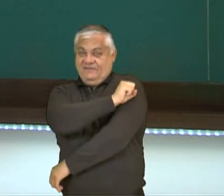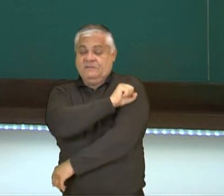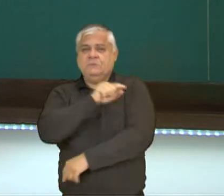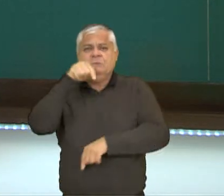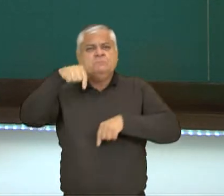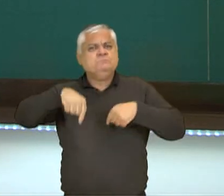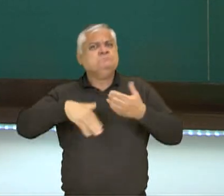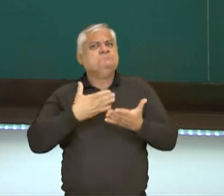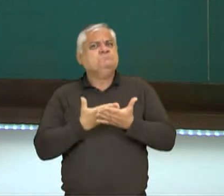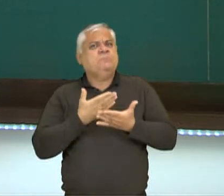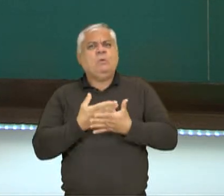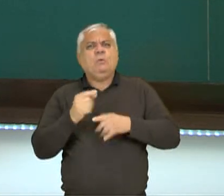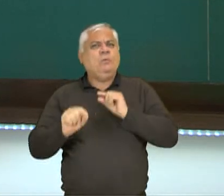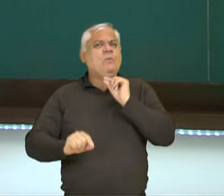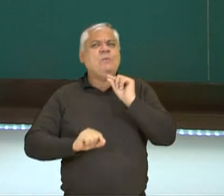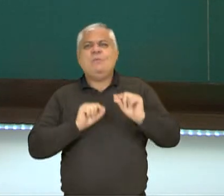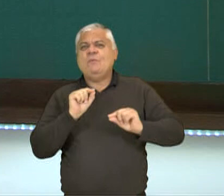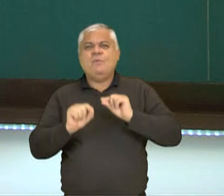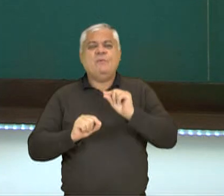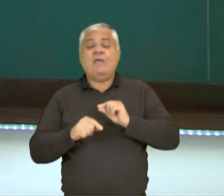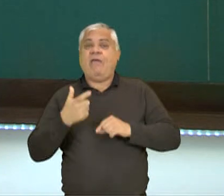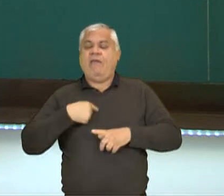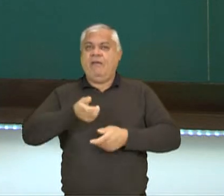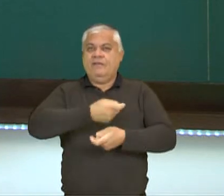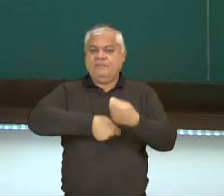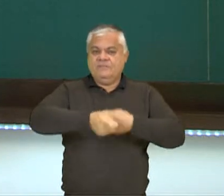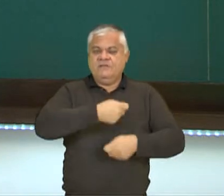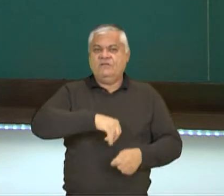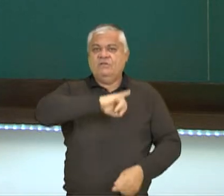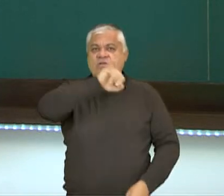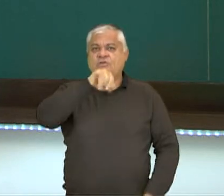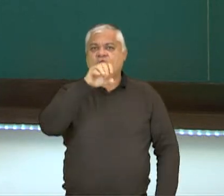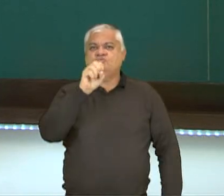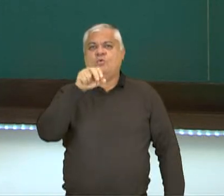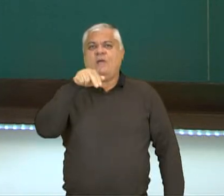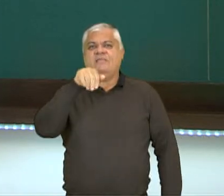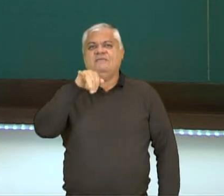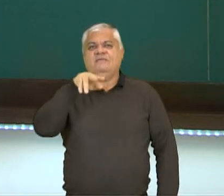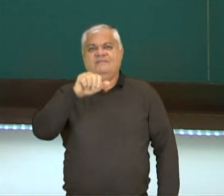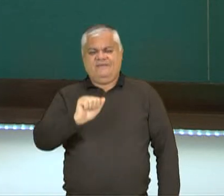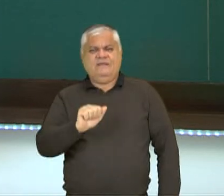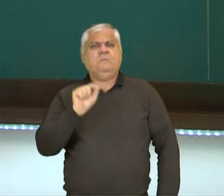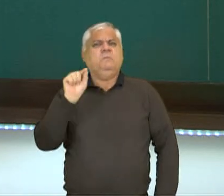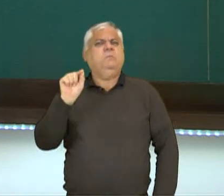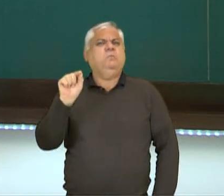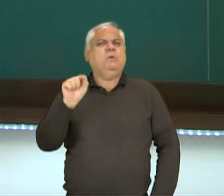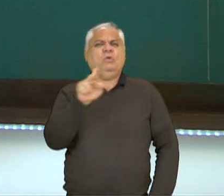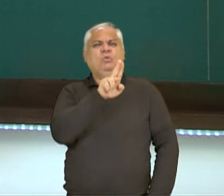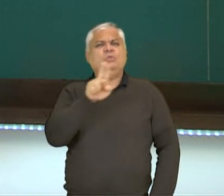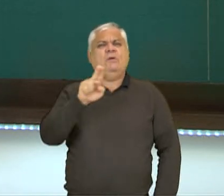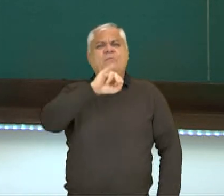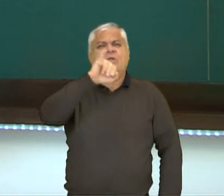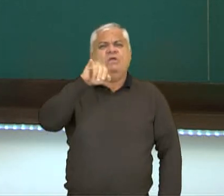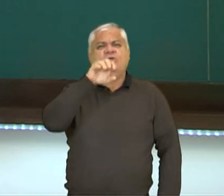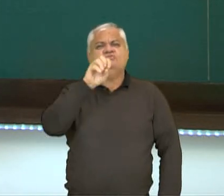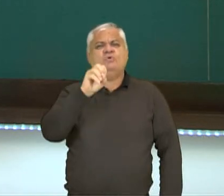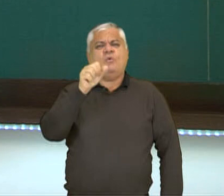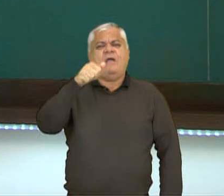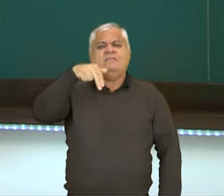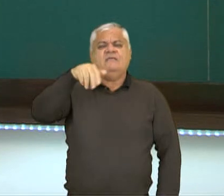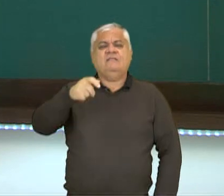Essa aula a gente vai falar sobre a administração joanina. A administração joanina é o nome que a gente dá para